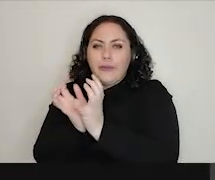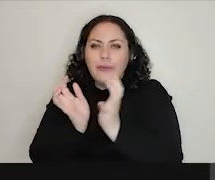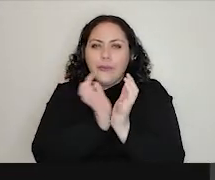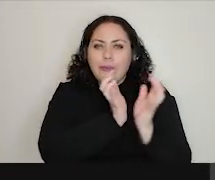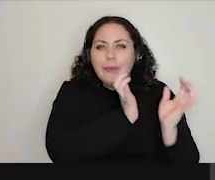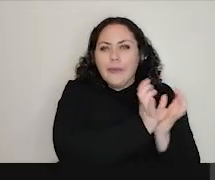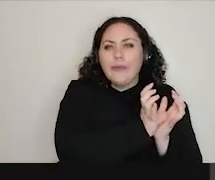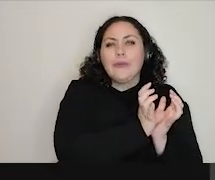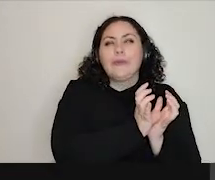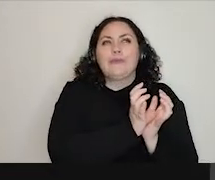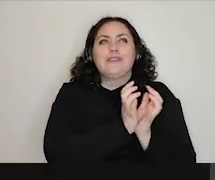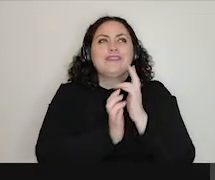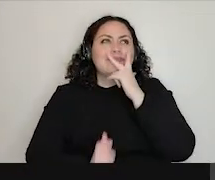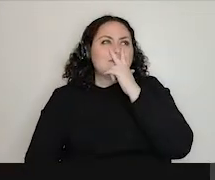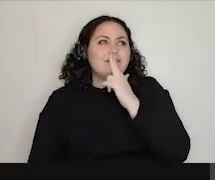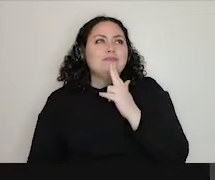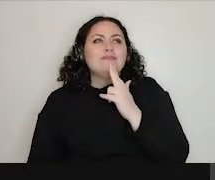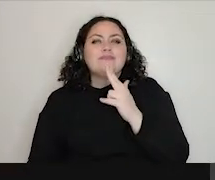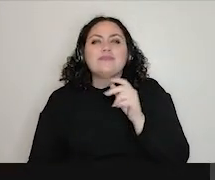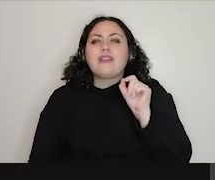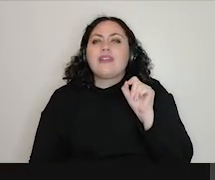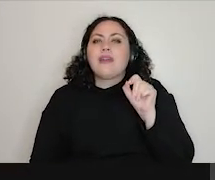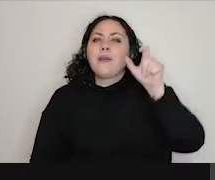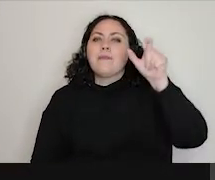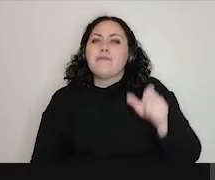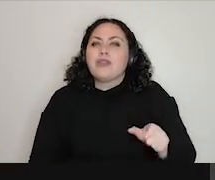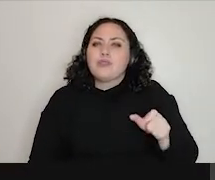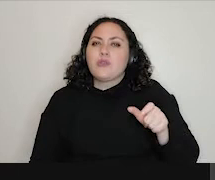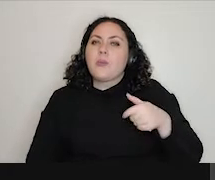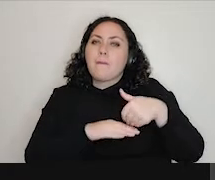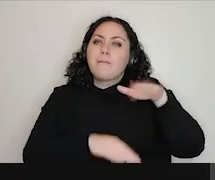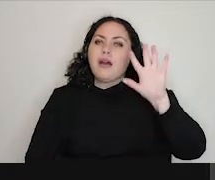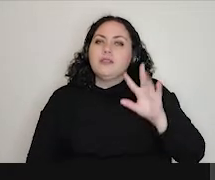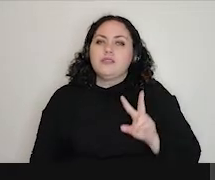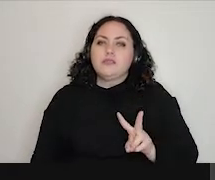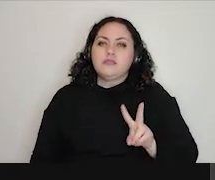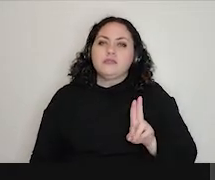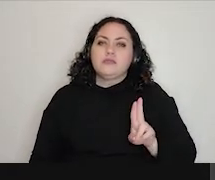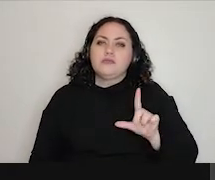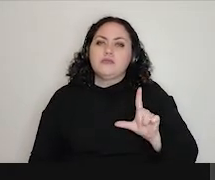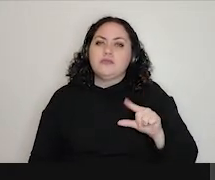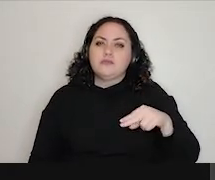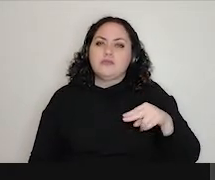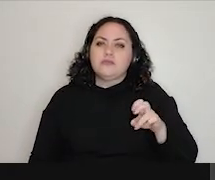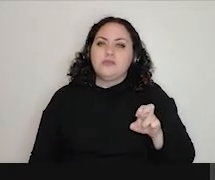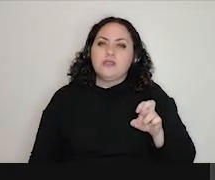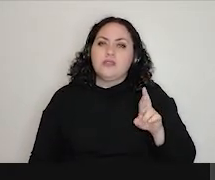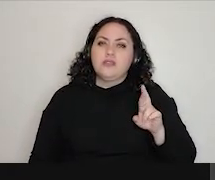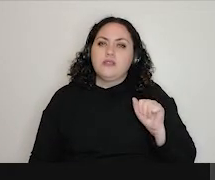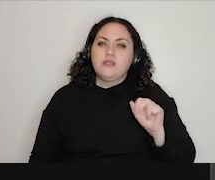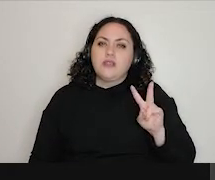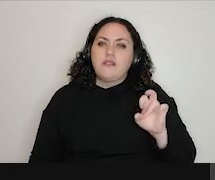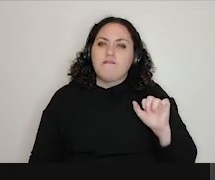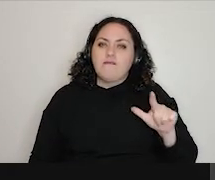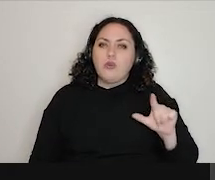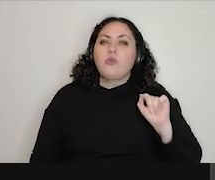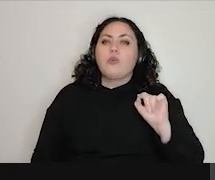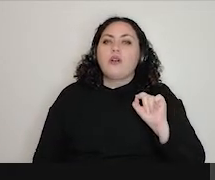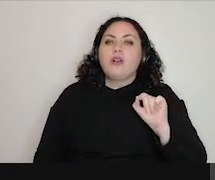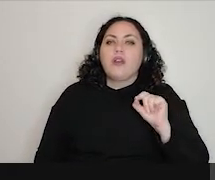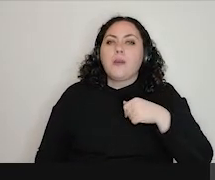lógica, né, de categorias, dentro dessa lógica de quem está mais vulnerável e quem está